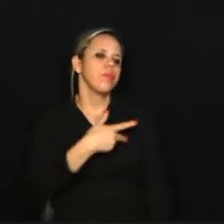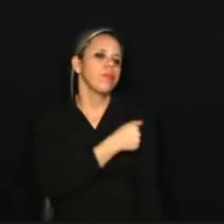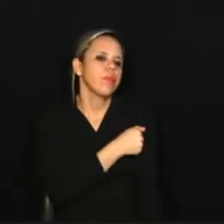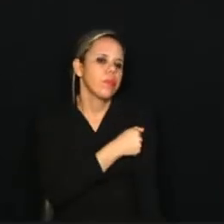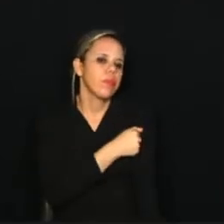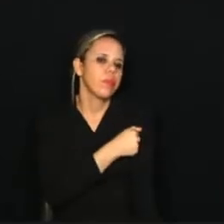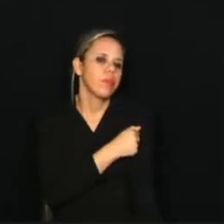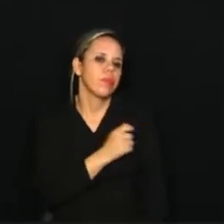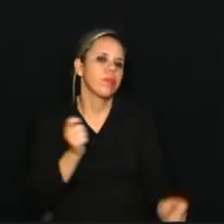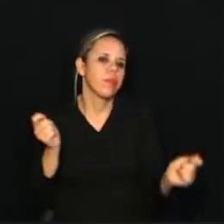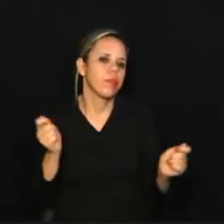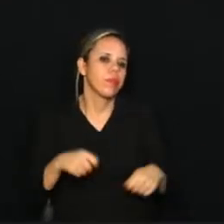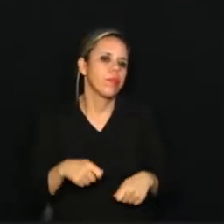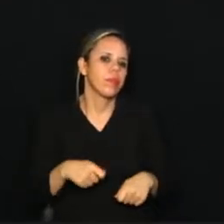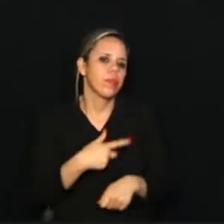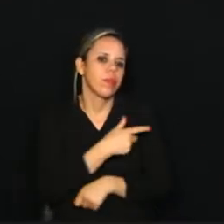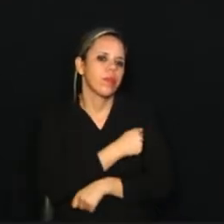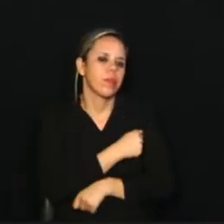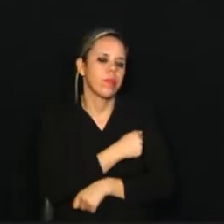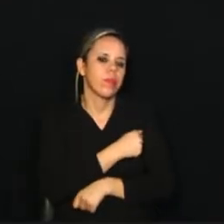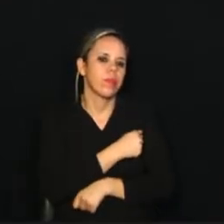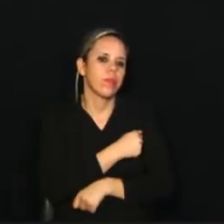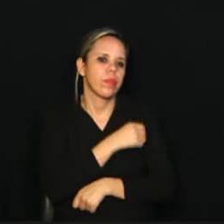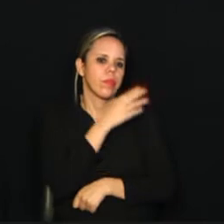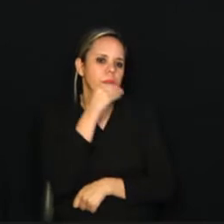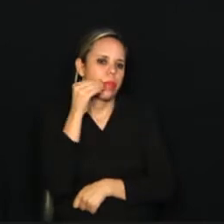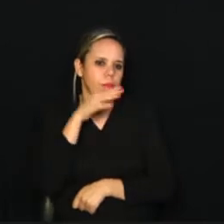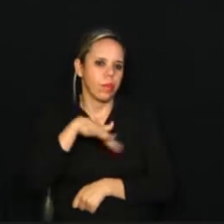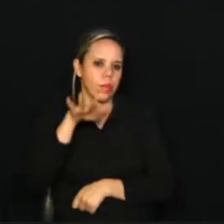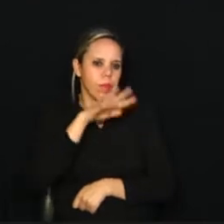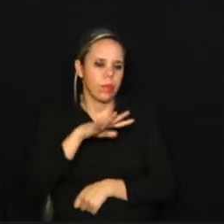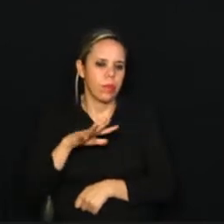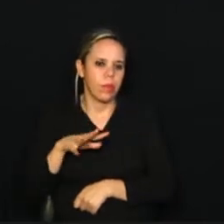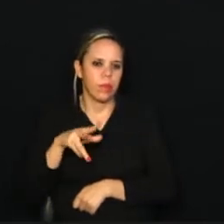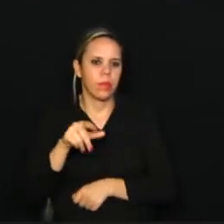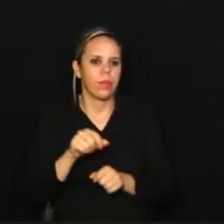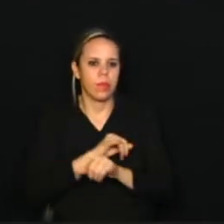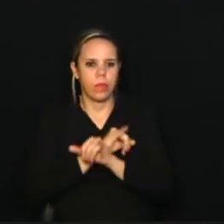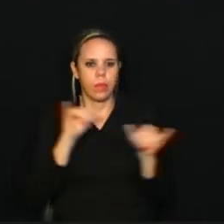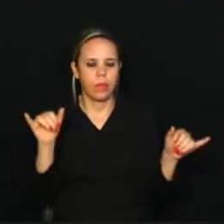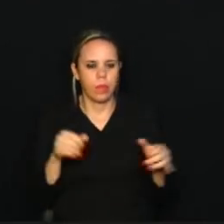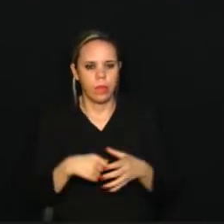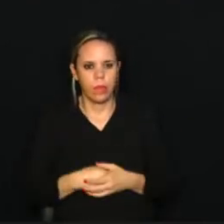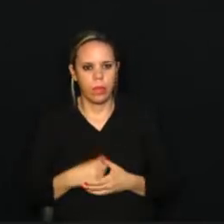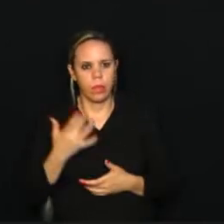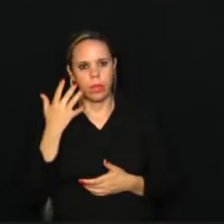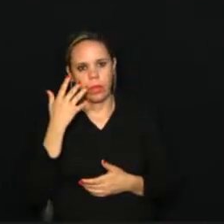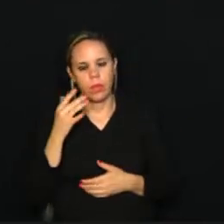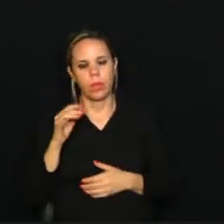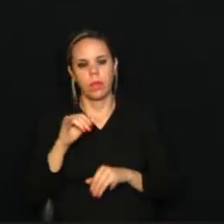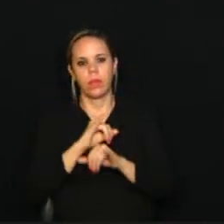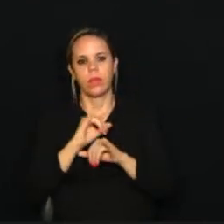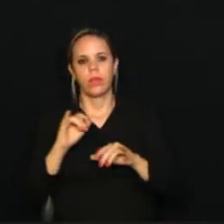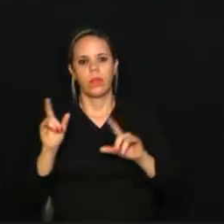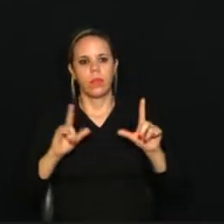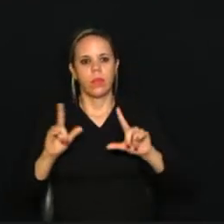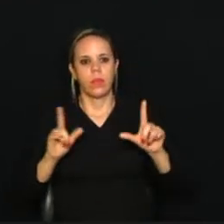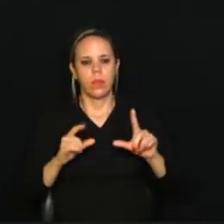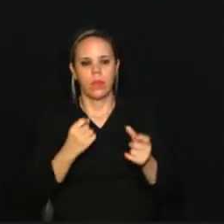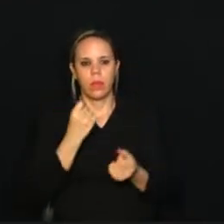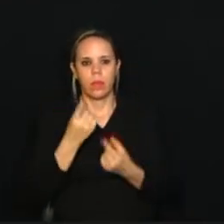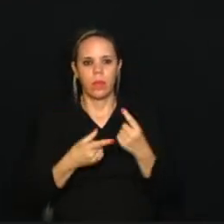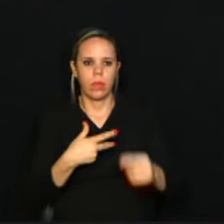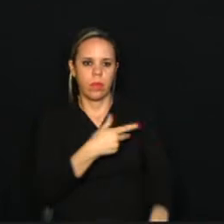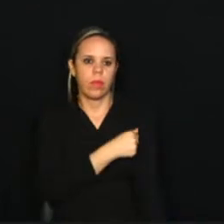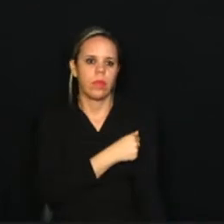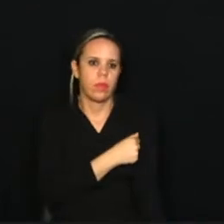e a possibilidade de vacinação dos adolescentes, né? Inclusive, foi anunciado, acho que na imprensa, que algumas